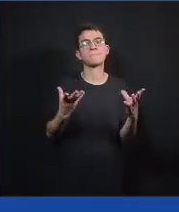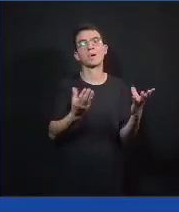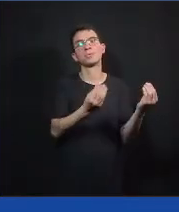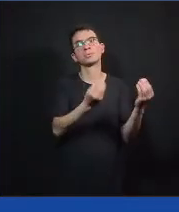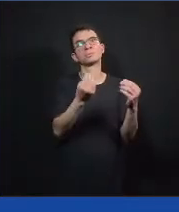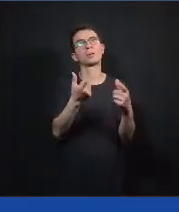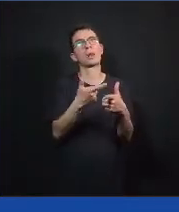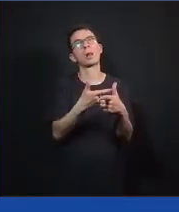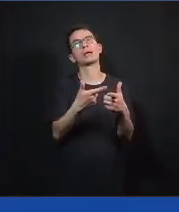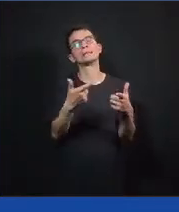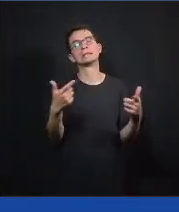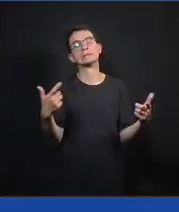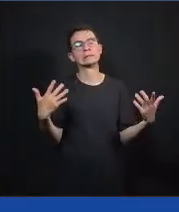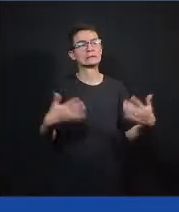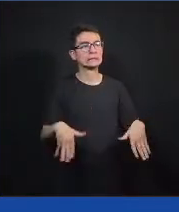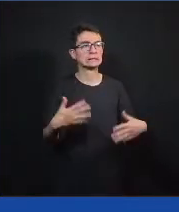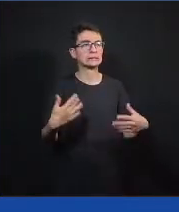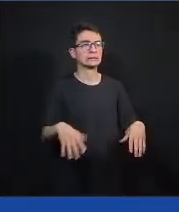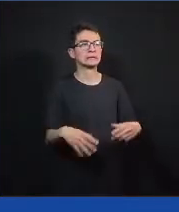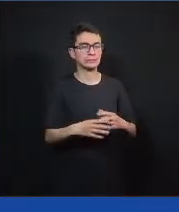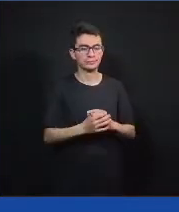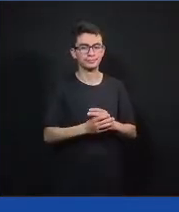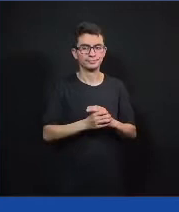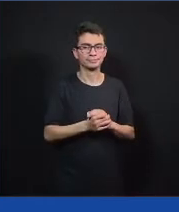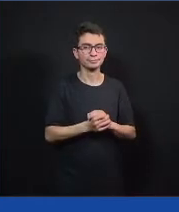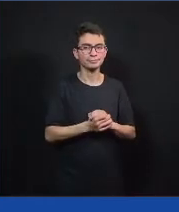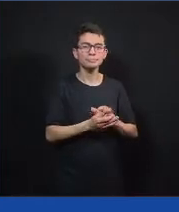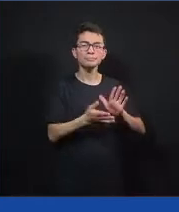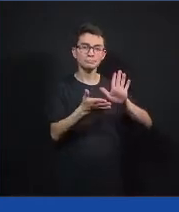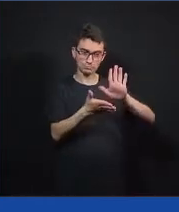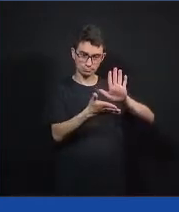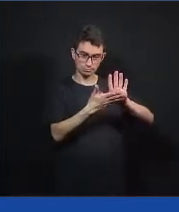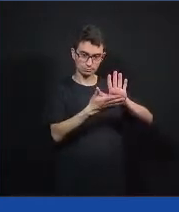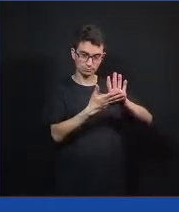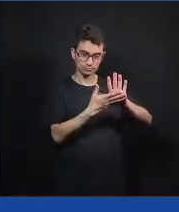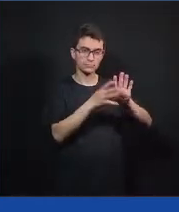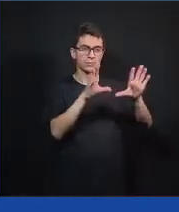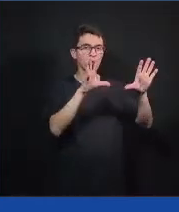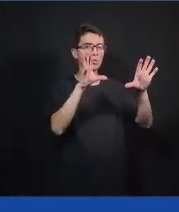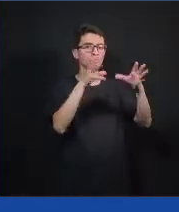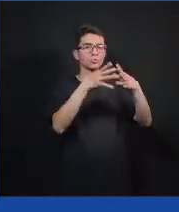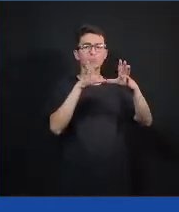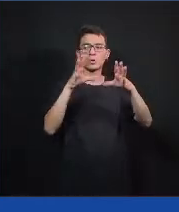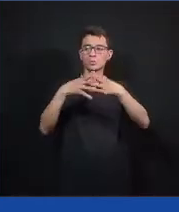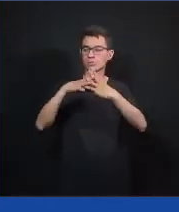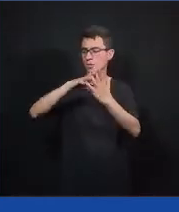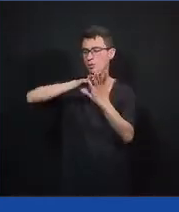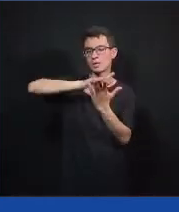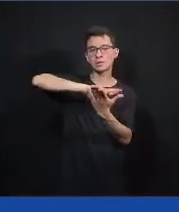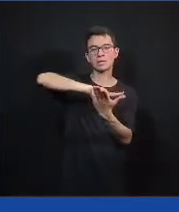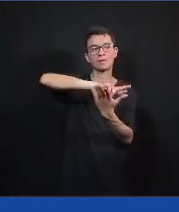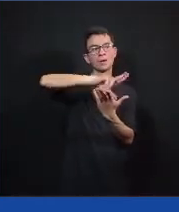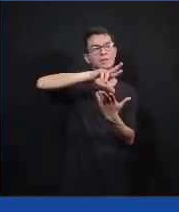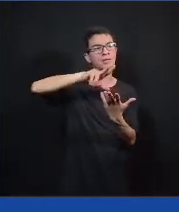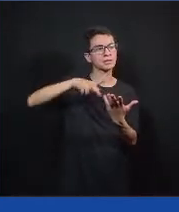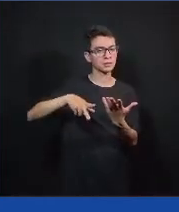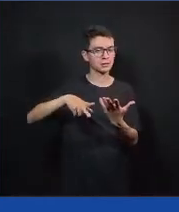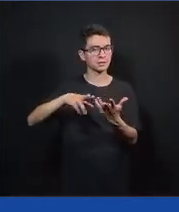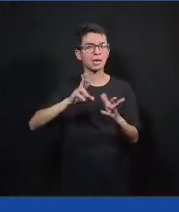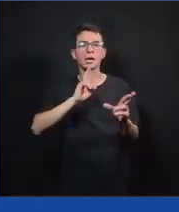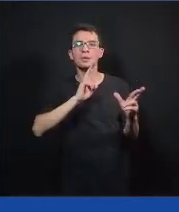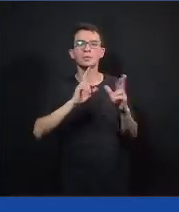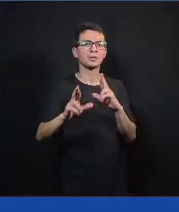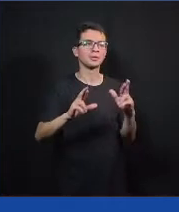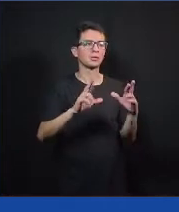grande. Há propostas que envolvem diferentes grupos. Dependendo do tema, o resultado de uma proposição pode afetar